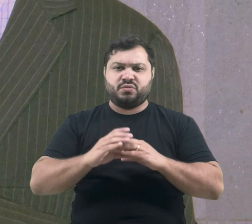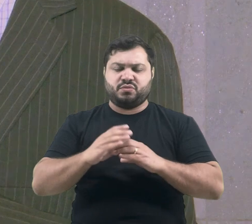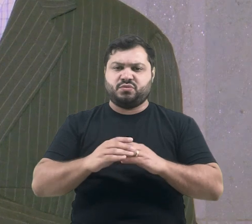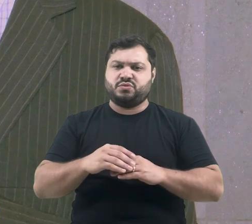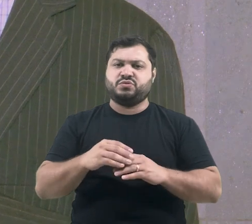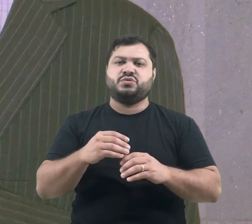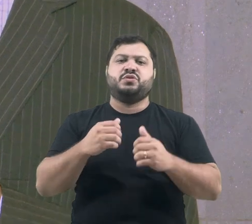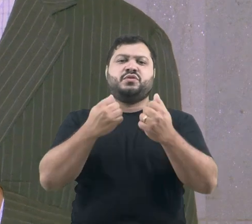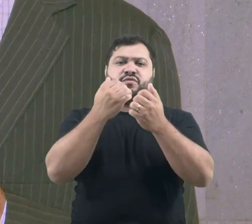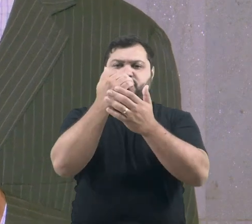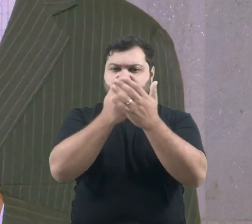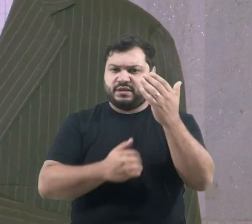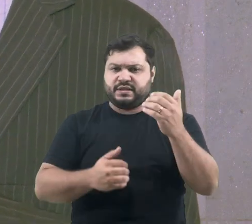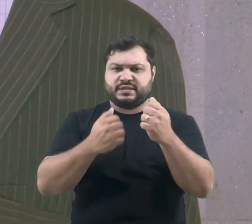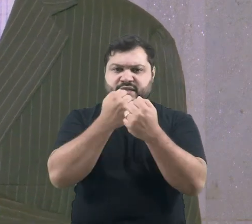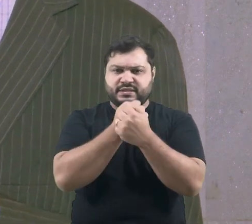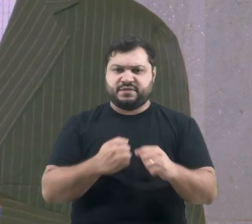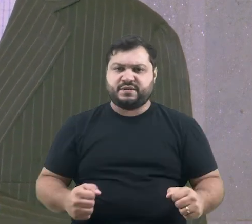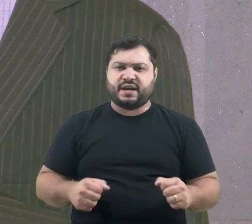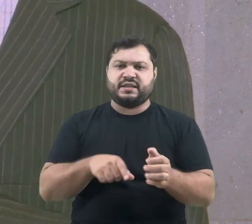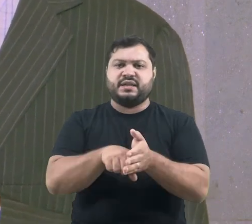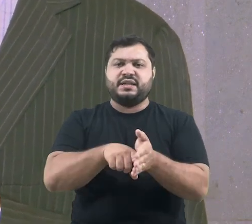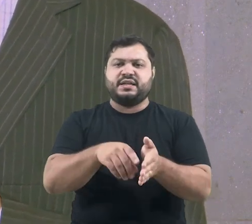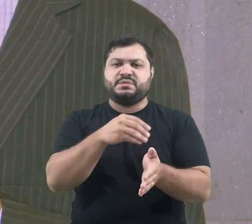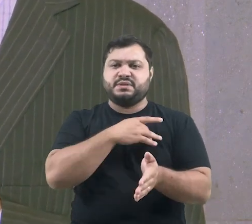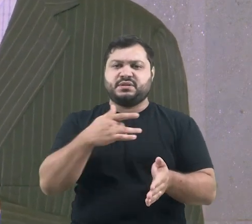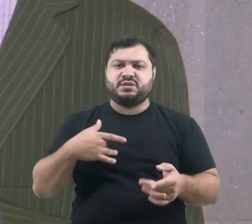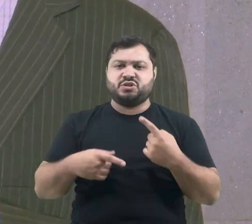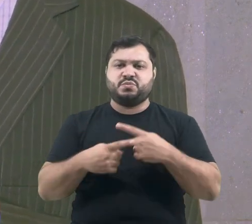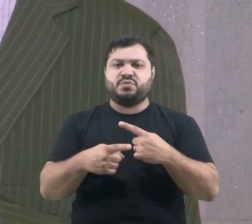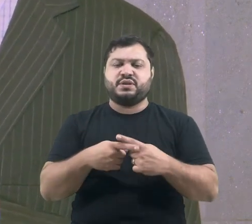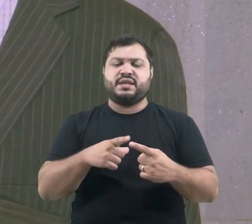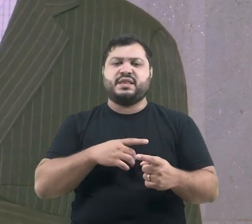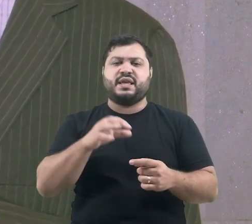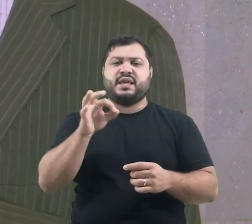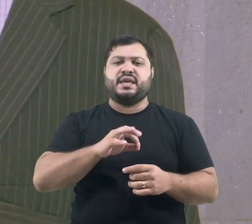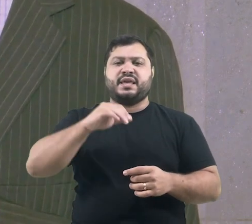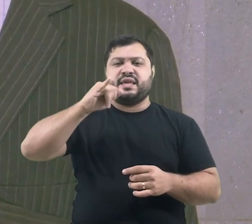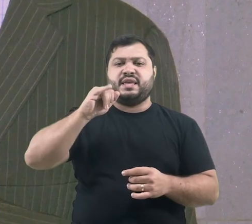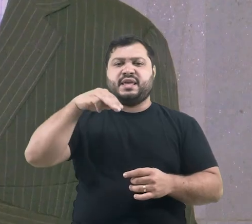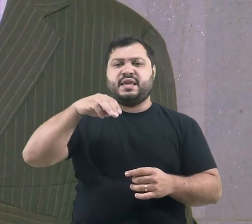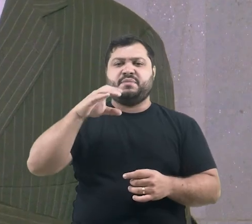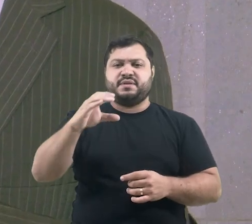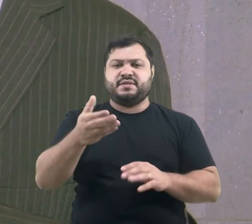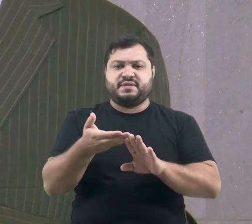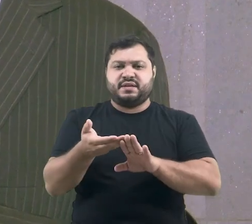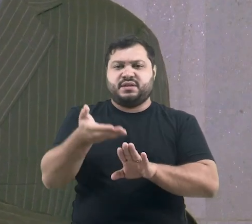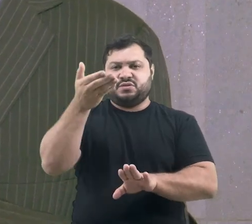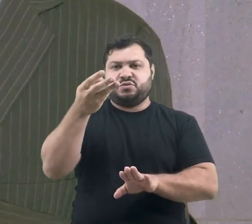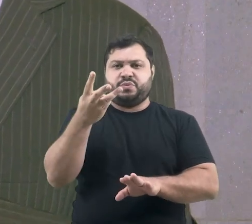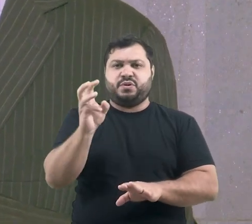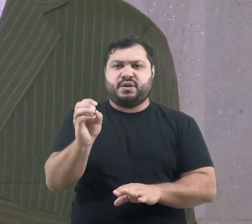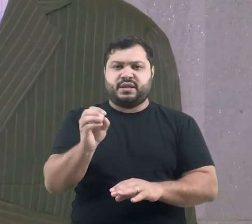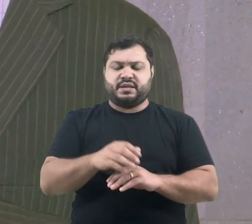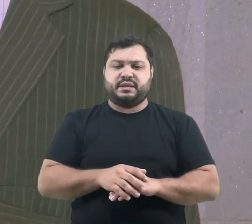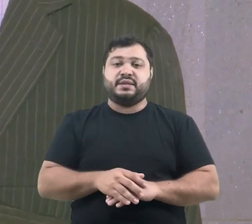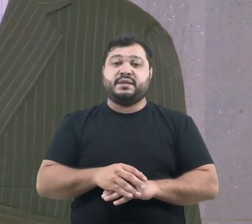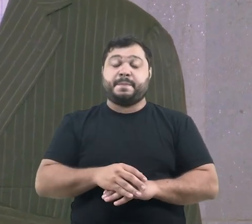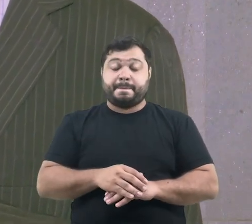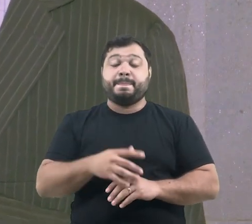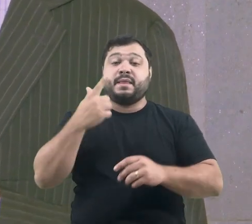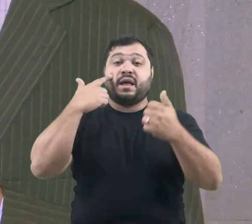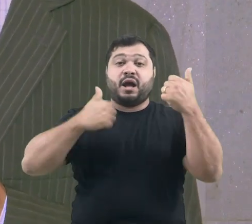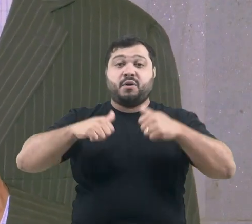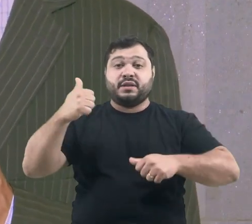lugar do concurso, foi desclassificada na inspeção de saúde por apresentar o índice de massa corporal superior a